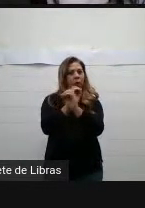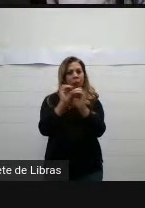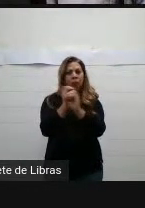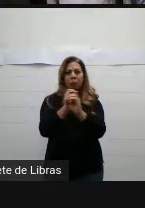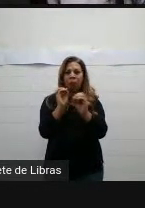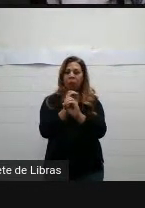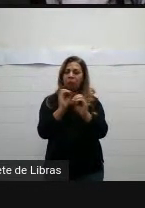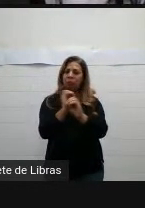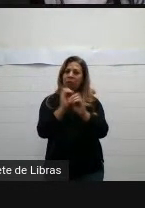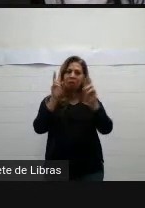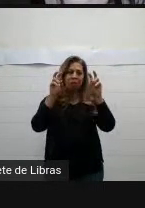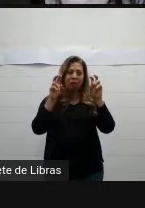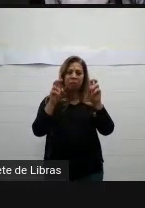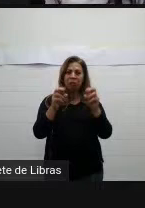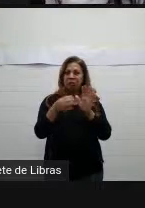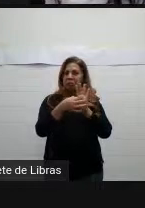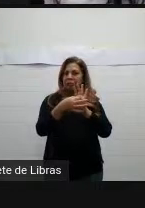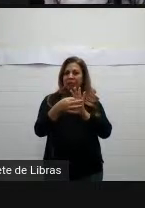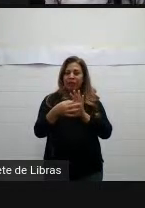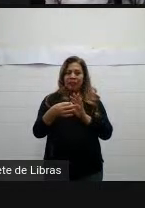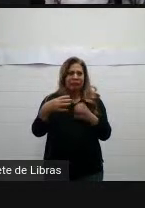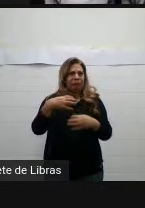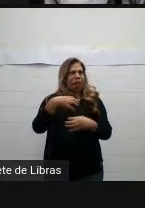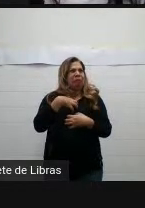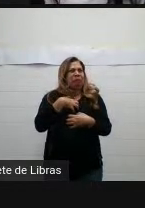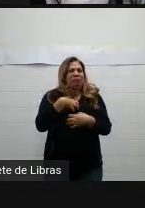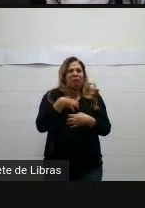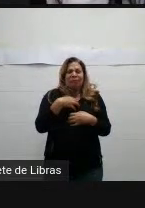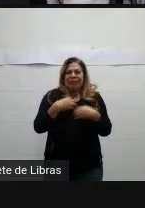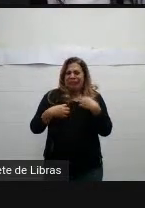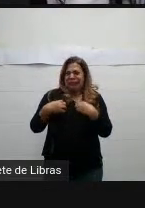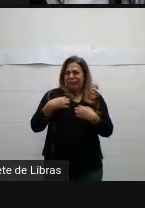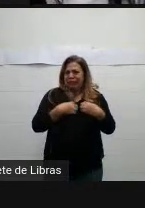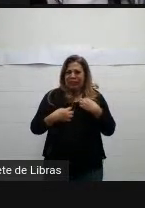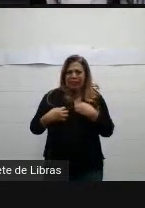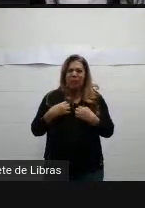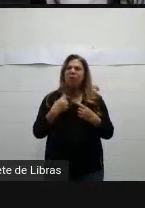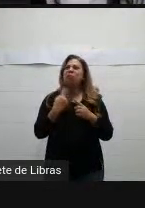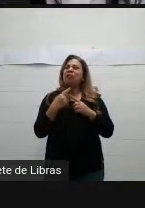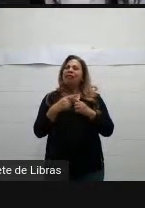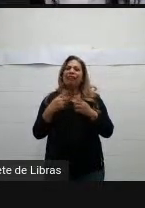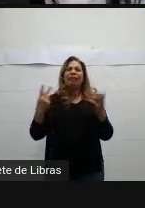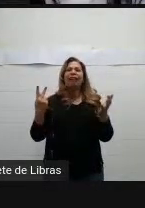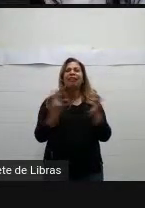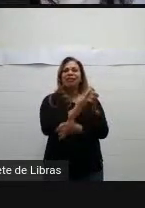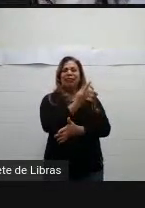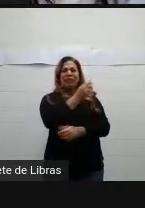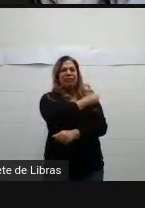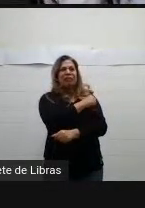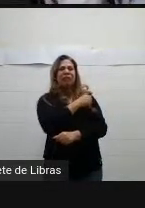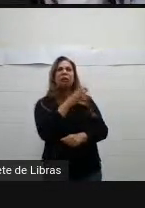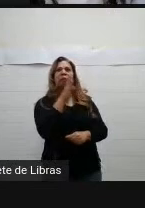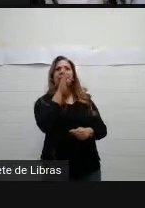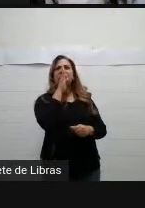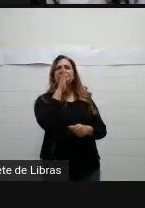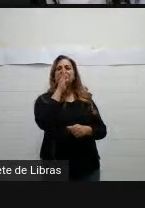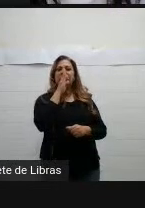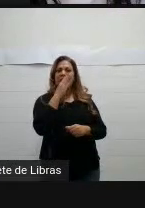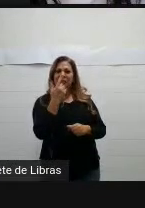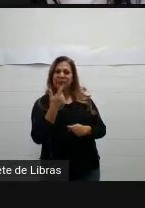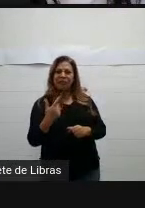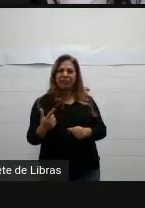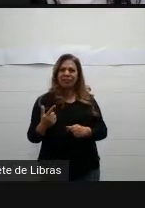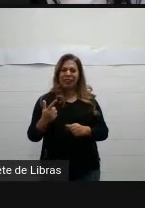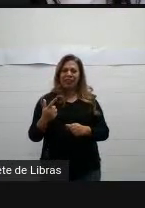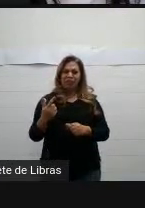né? E aí aquilo me inquietava muito. Eu dizia, mas por que que isso acontece? Os estudantes estão silenciados, não existe racismo